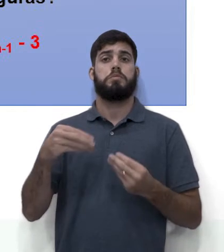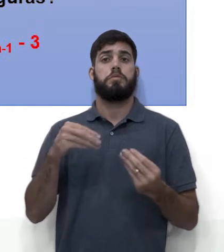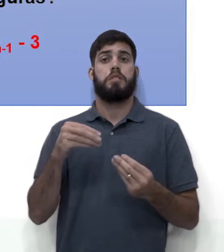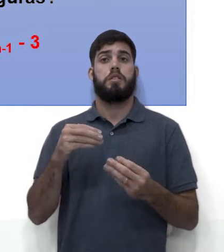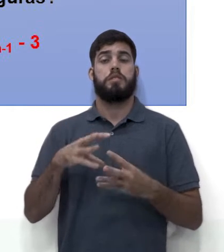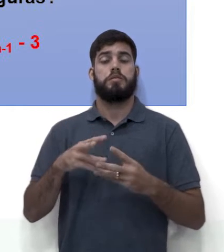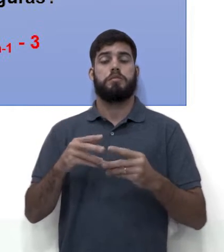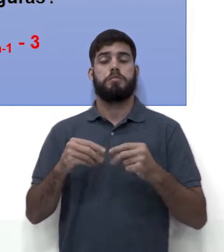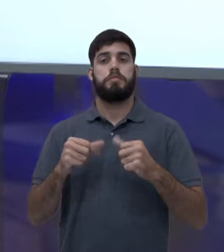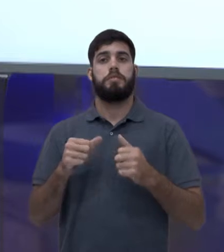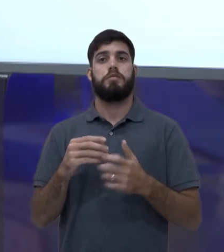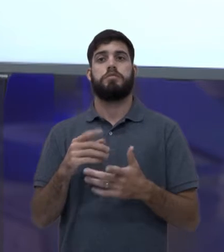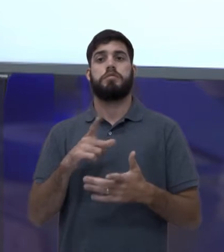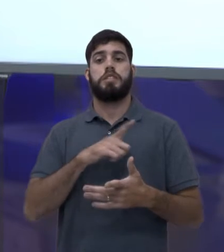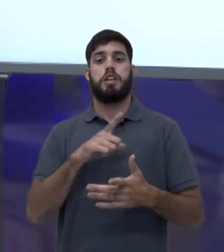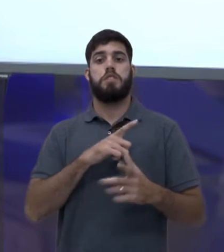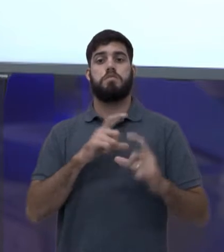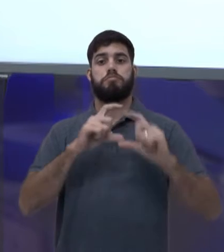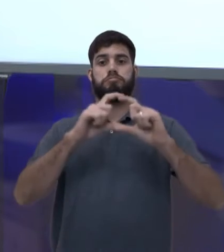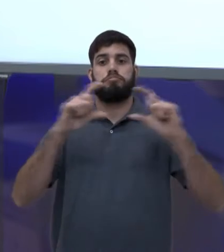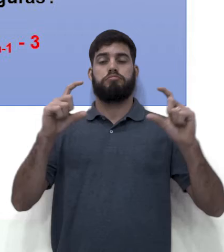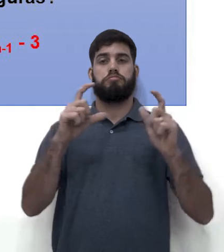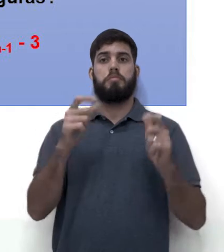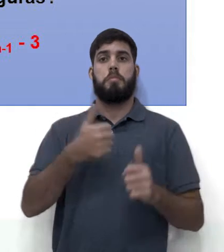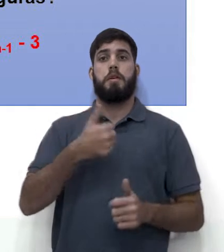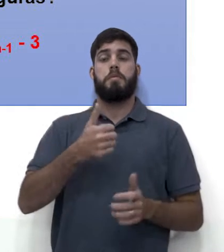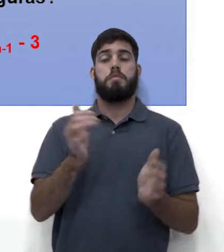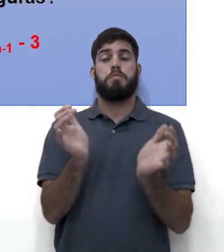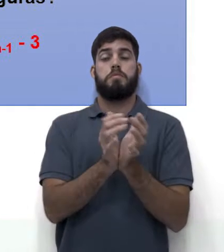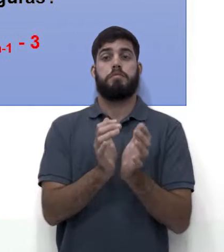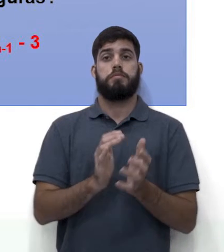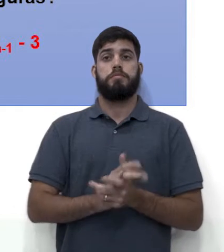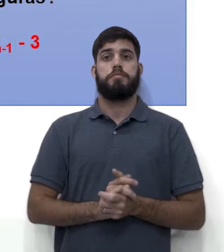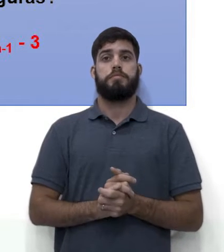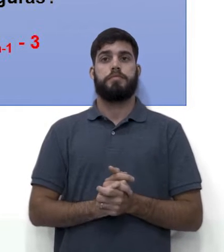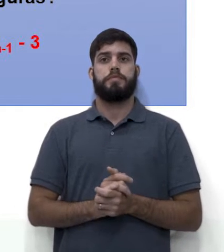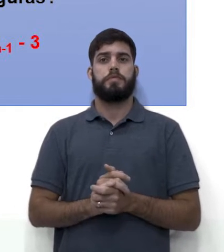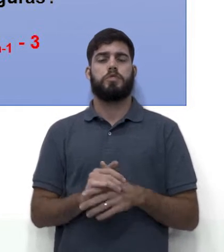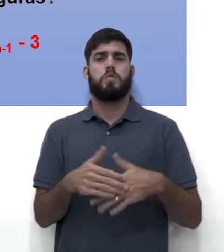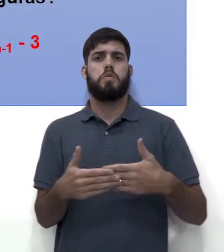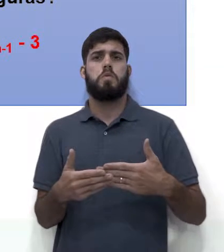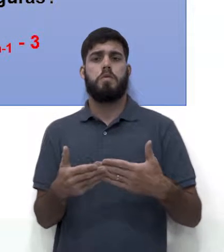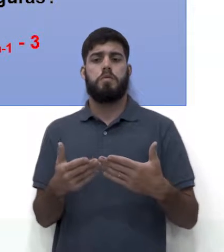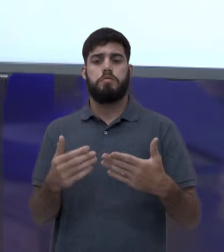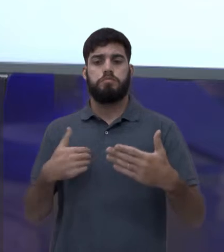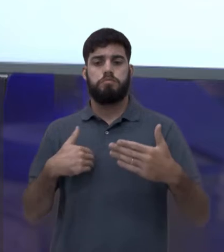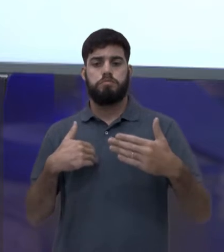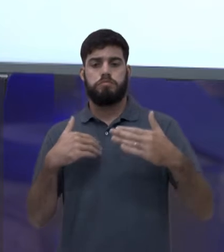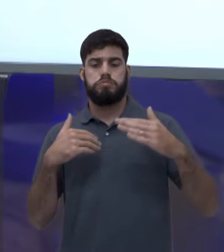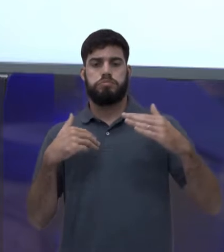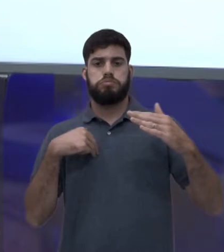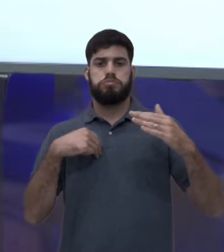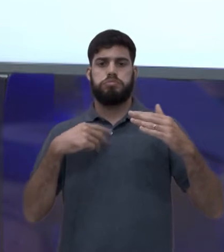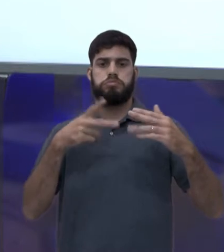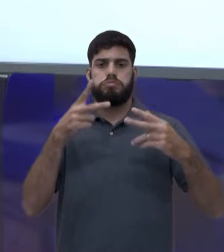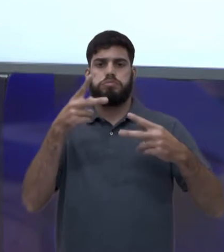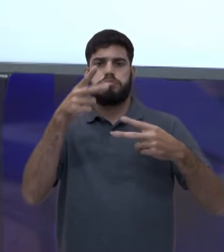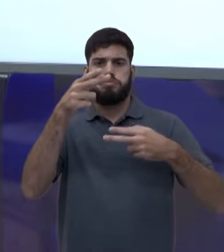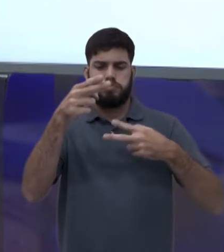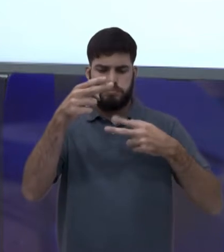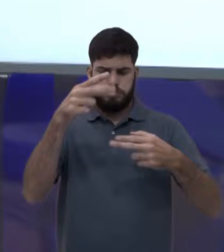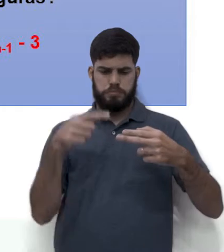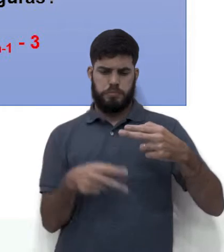no primeiro termo dessa sequência? Qual a regularidade que você percebe nos termos seguintes dessa